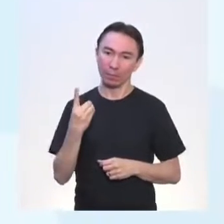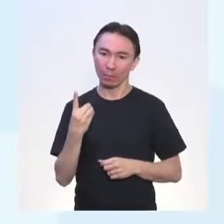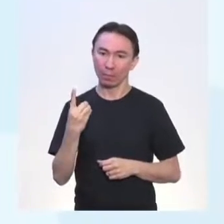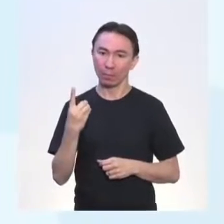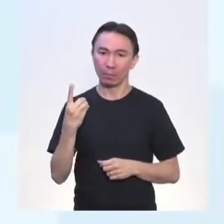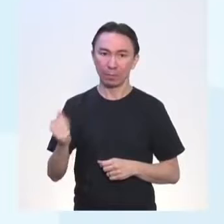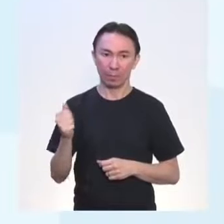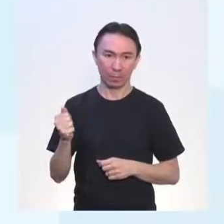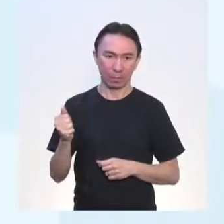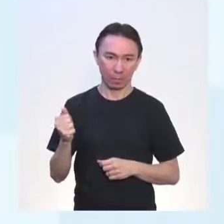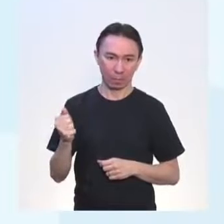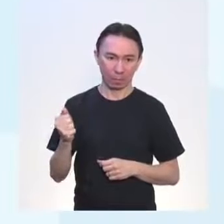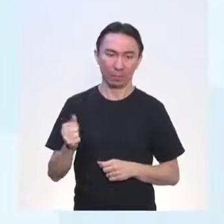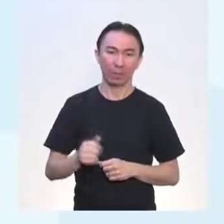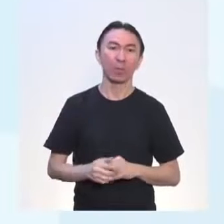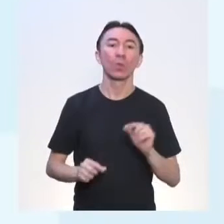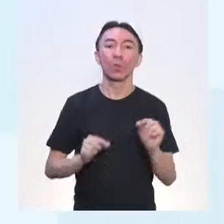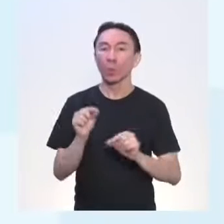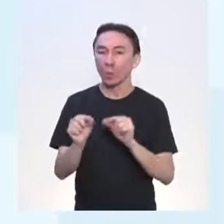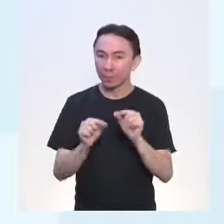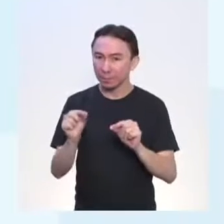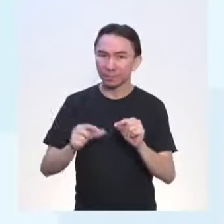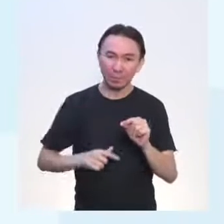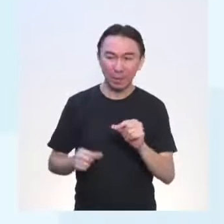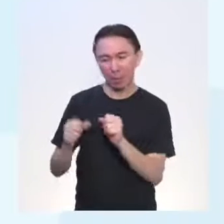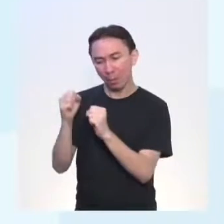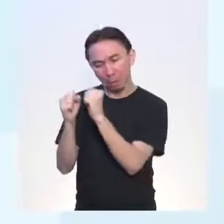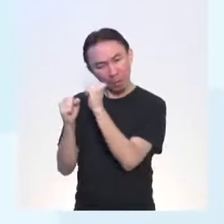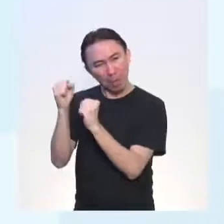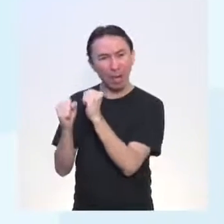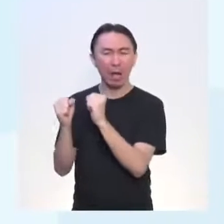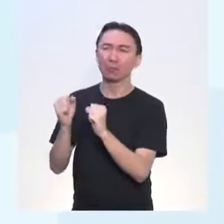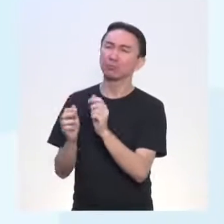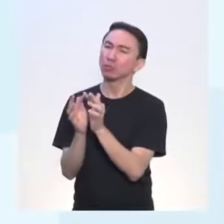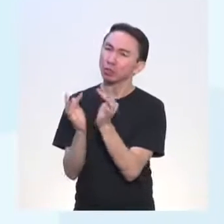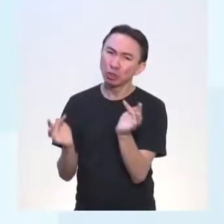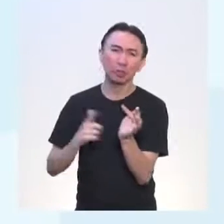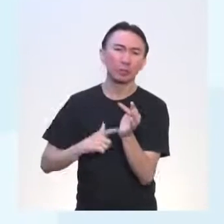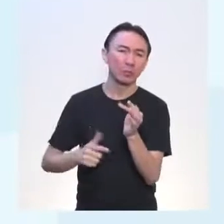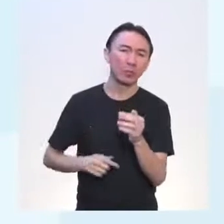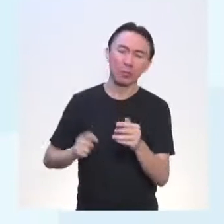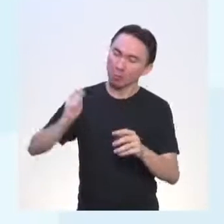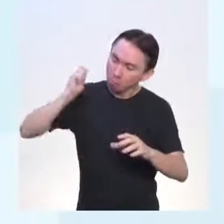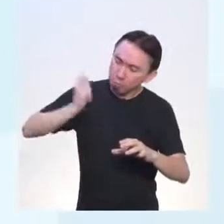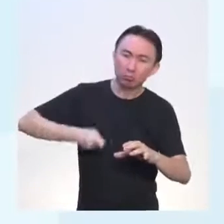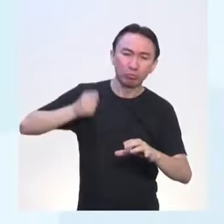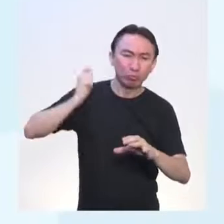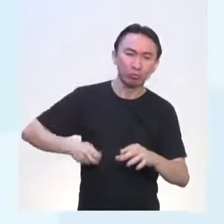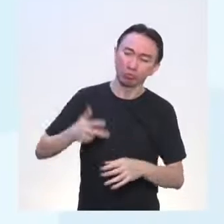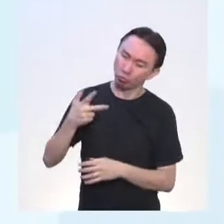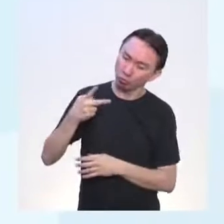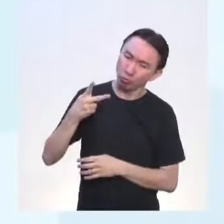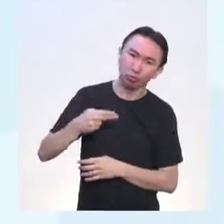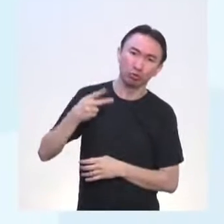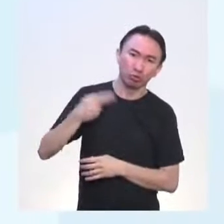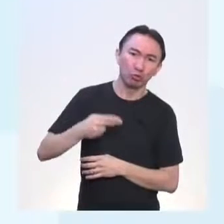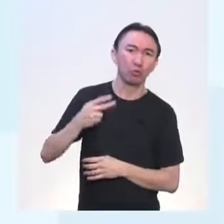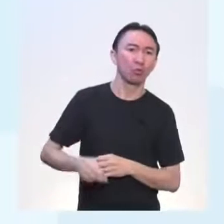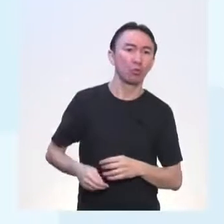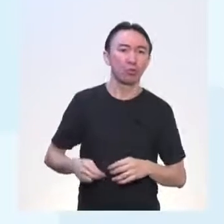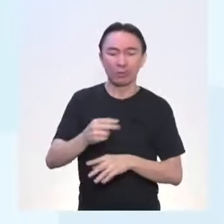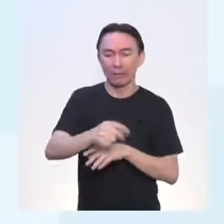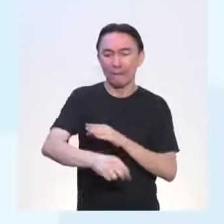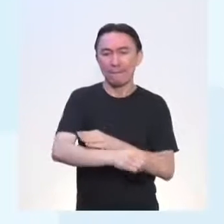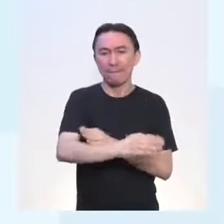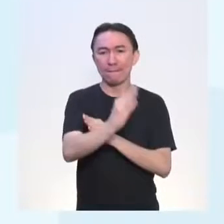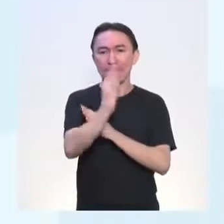07CI01A. Discutir a aplicação das máquinas simples, martelo, tesoura, alavanca, roldana, plano inclinado,